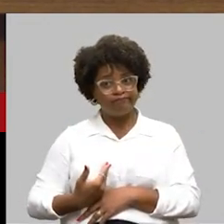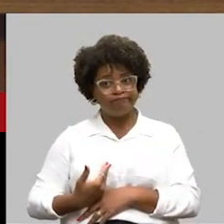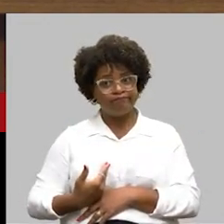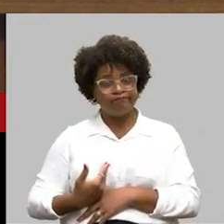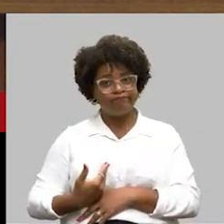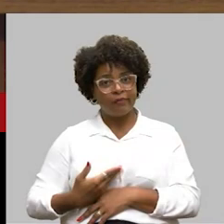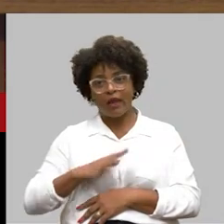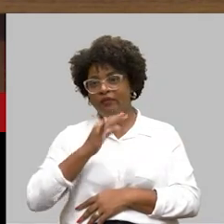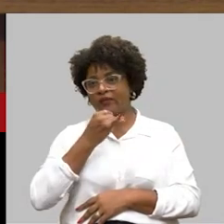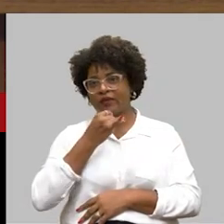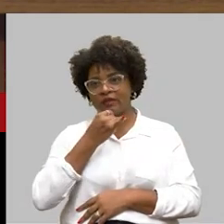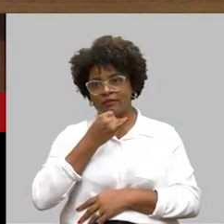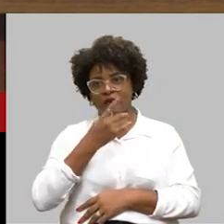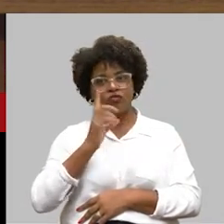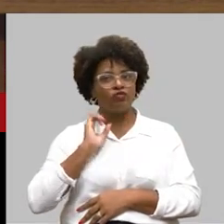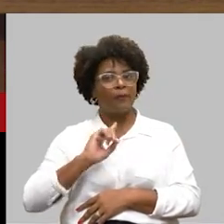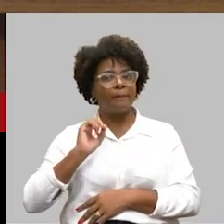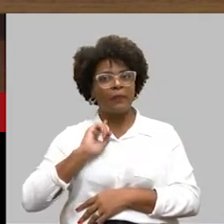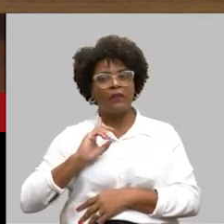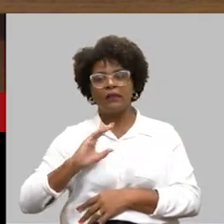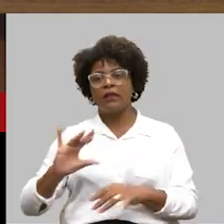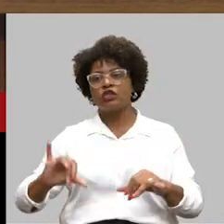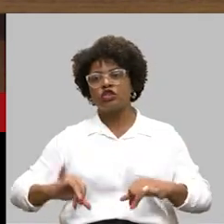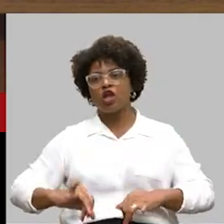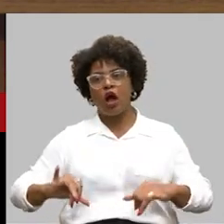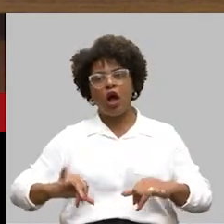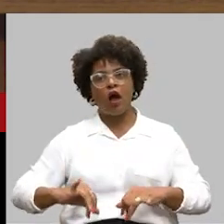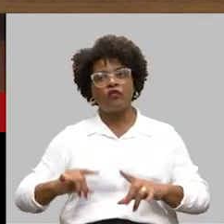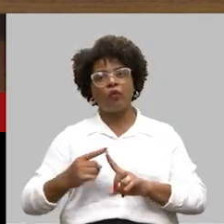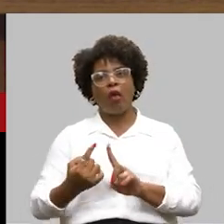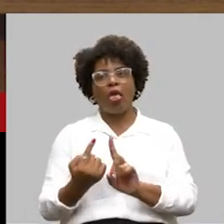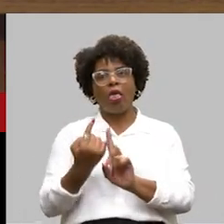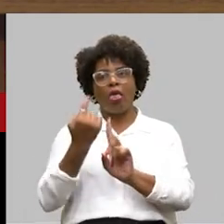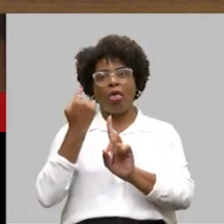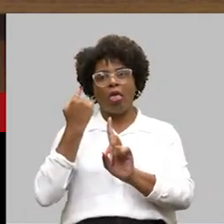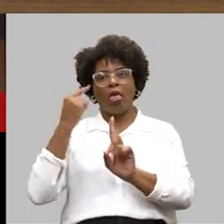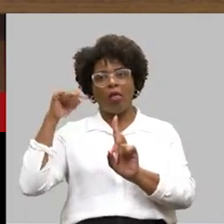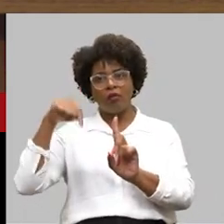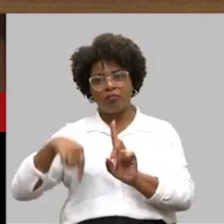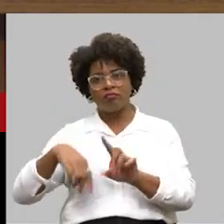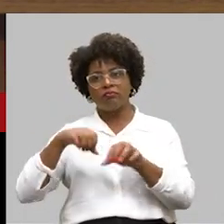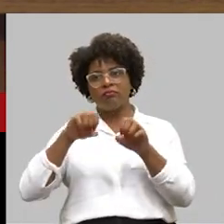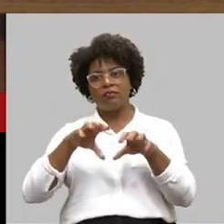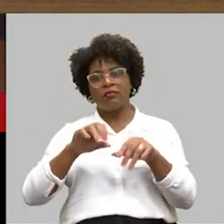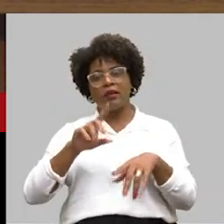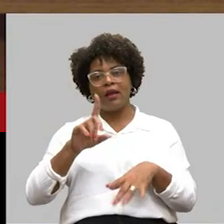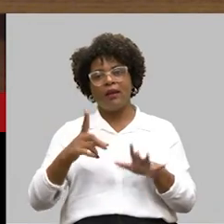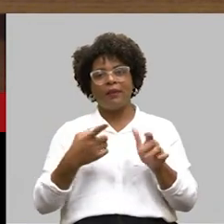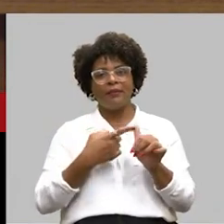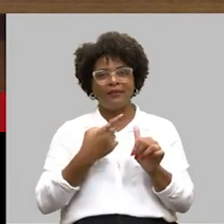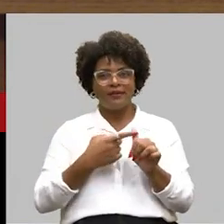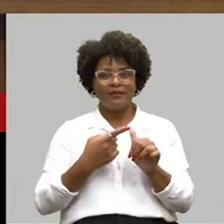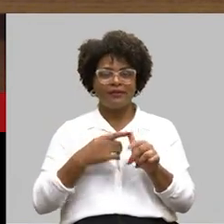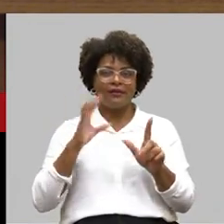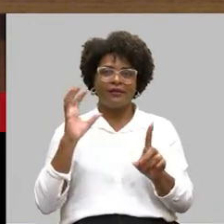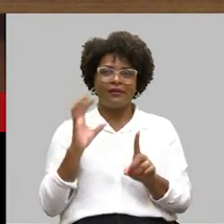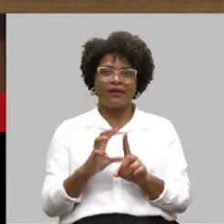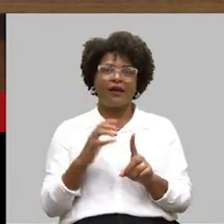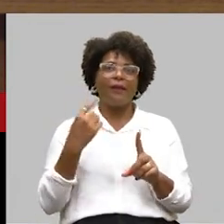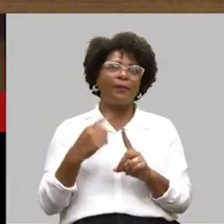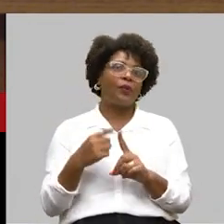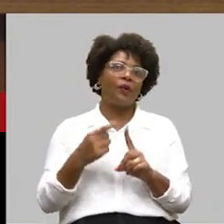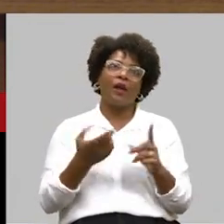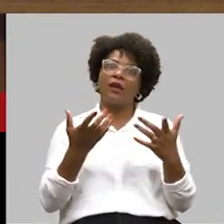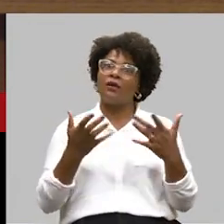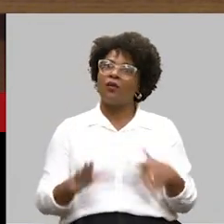sofre esse retrocesso na educação e o prime a primeira a ser atacado é a educação porque eles não querem ver a gente com